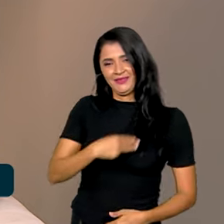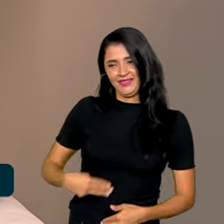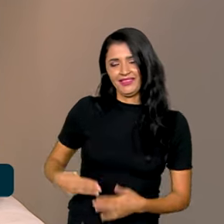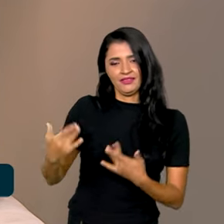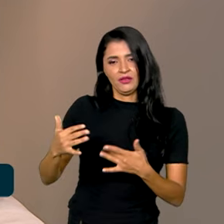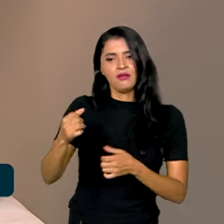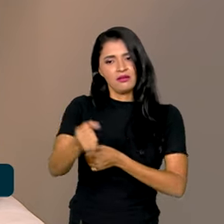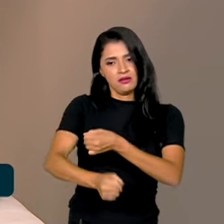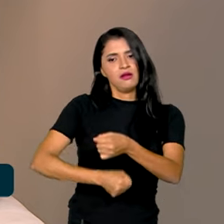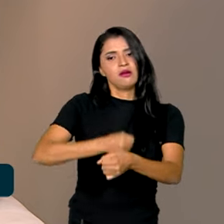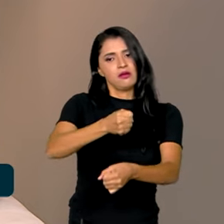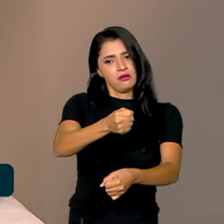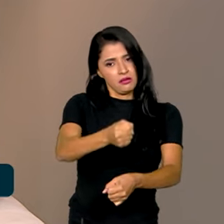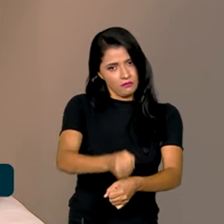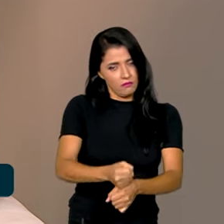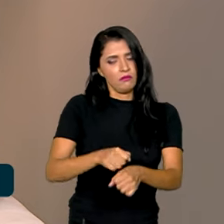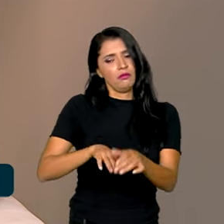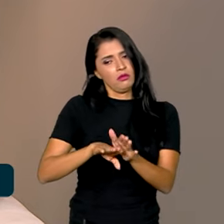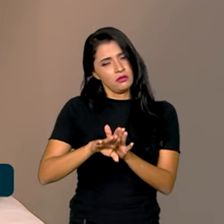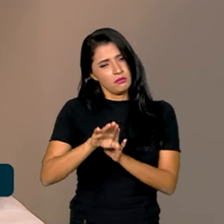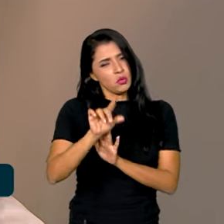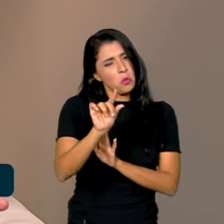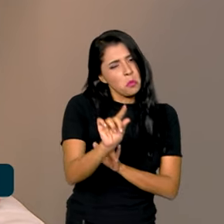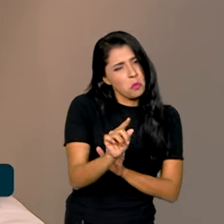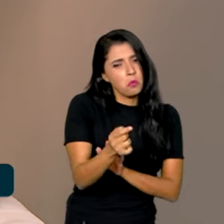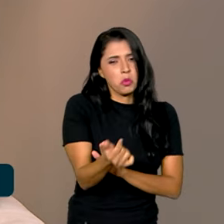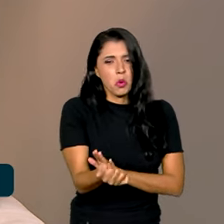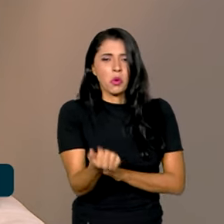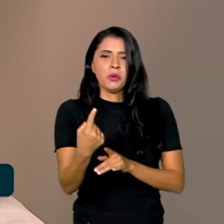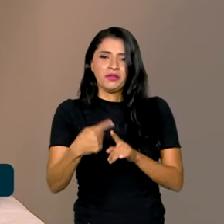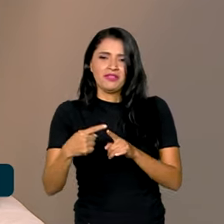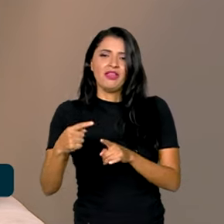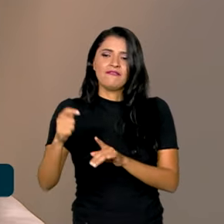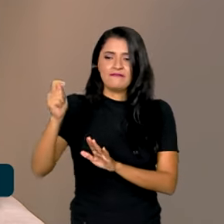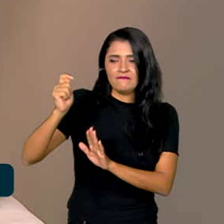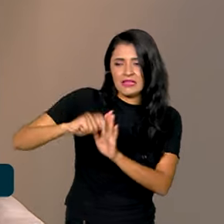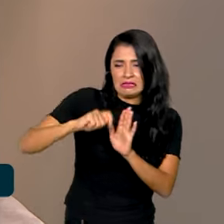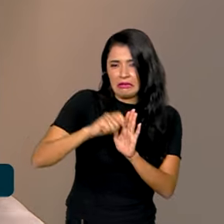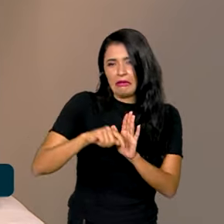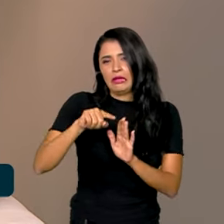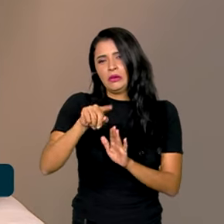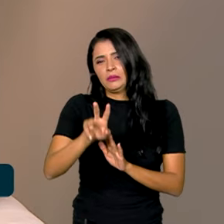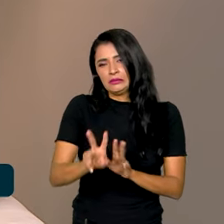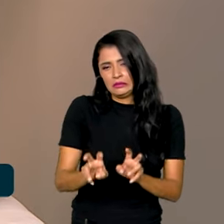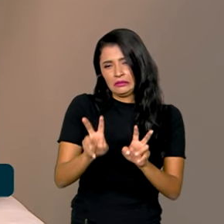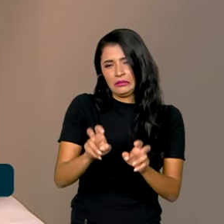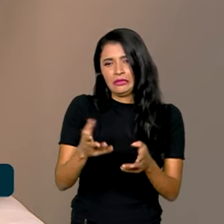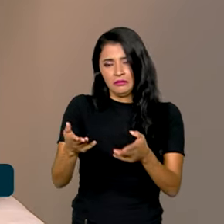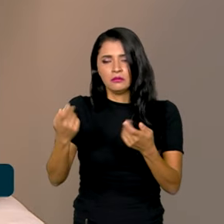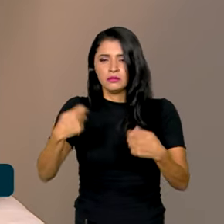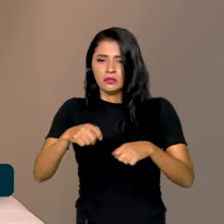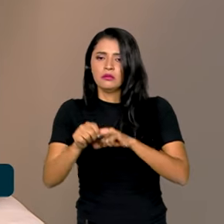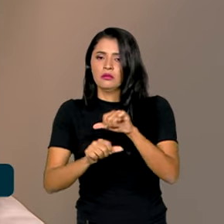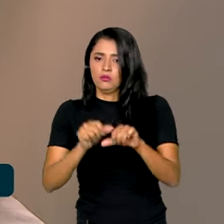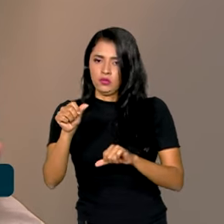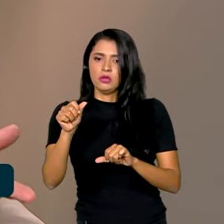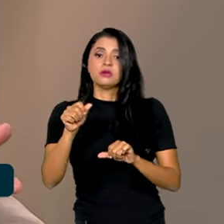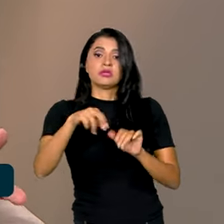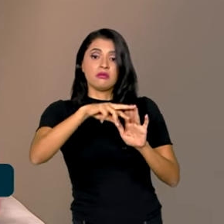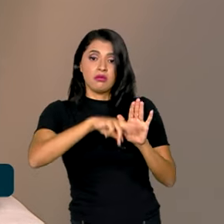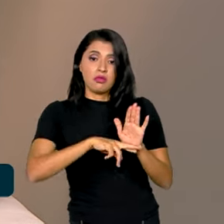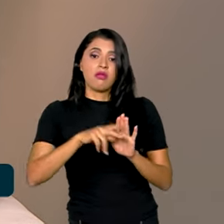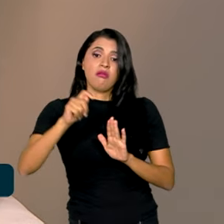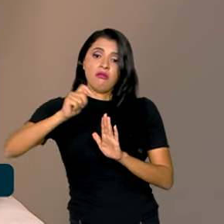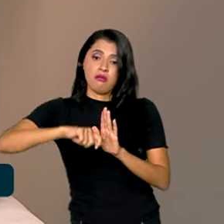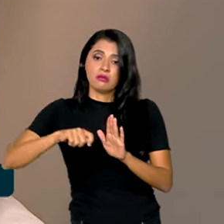se prevê um crescimento um pouco menor, porque você tem a questão fiscal, né? É necessário que a reforma tributária e